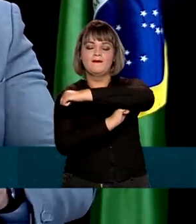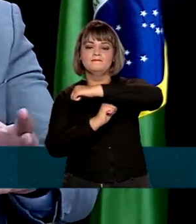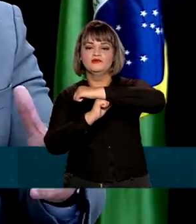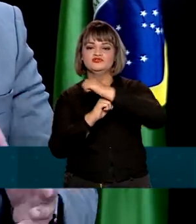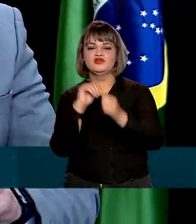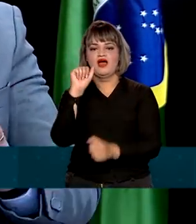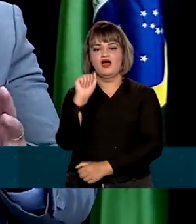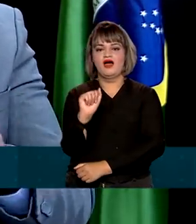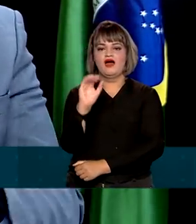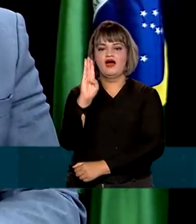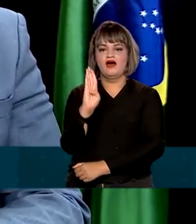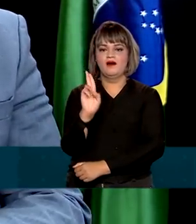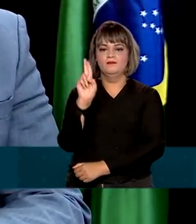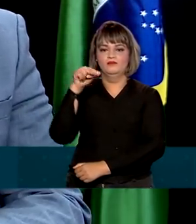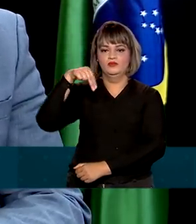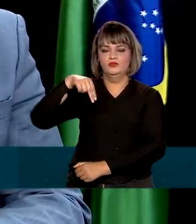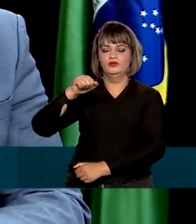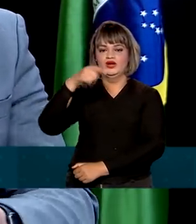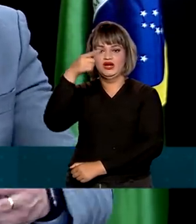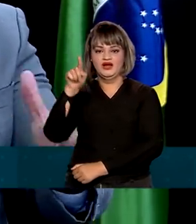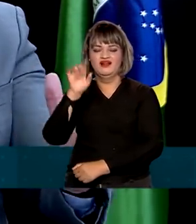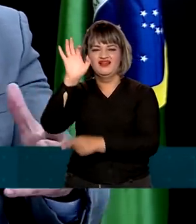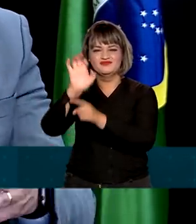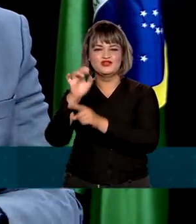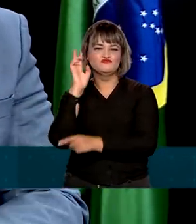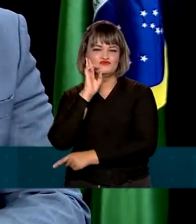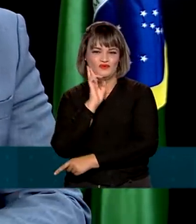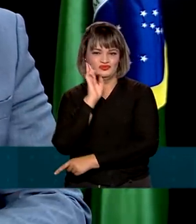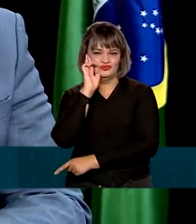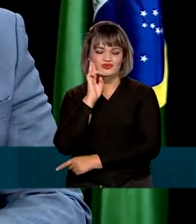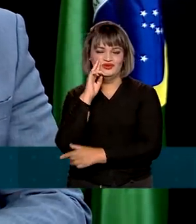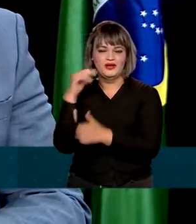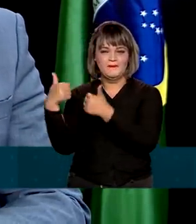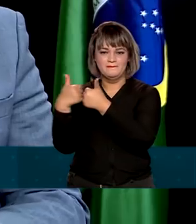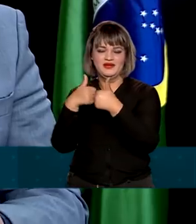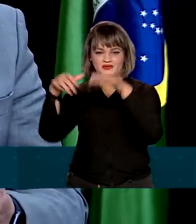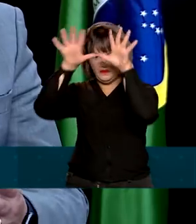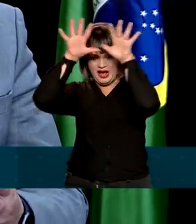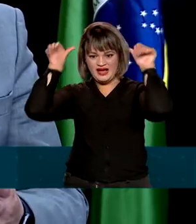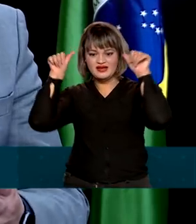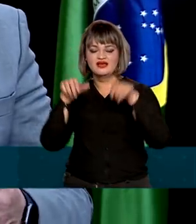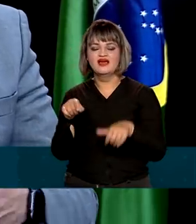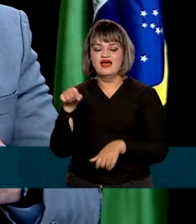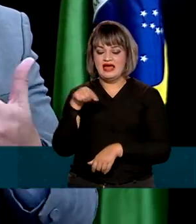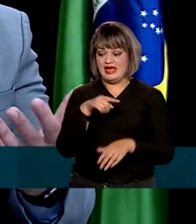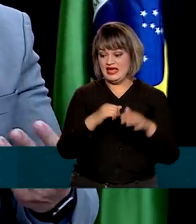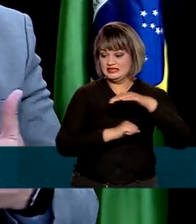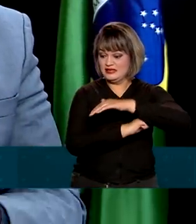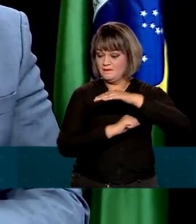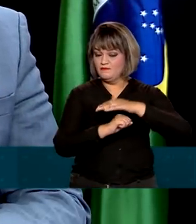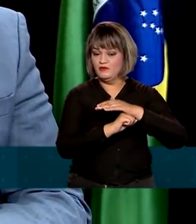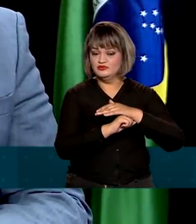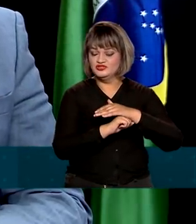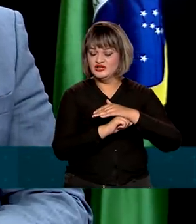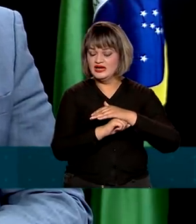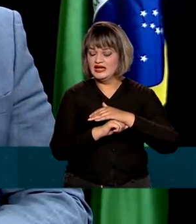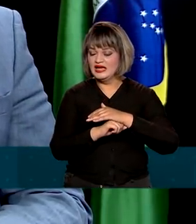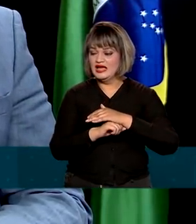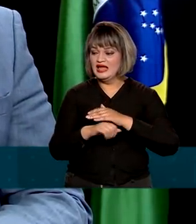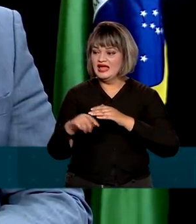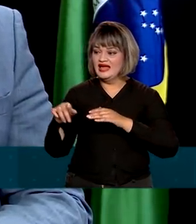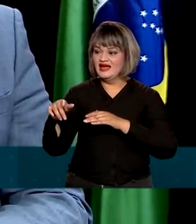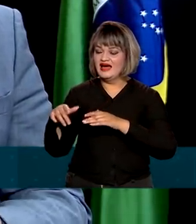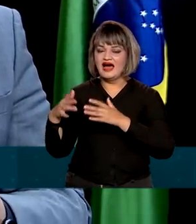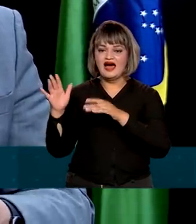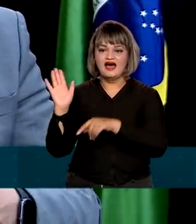na ponta do Estado de Rondônia quase na fronteira com o estado do ar que era uma coisa que separava estado do Acre